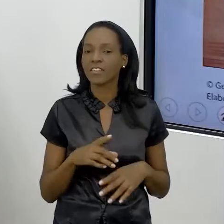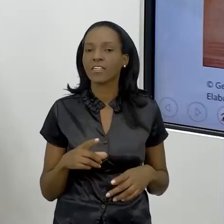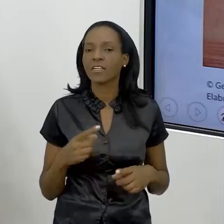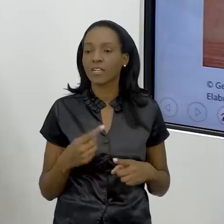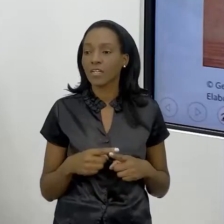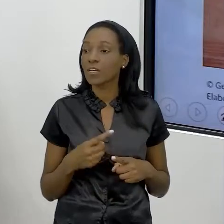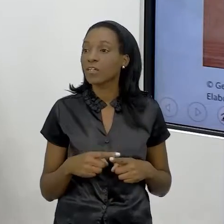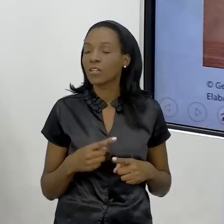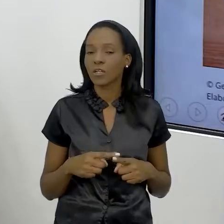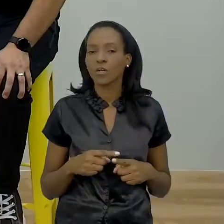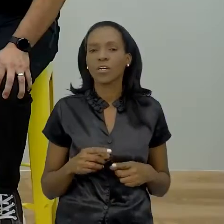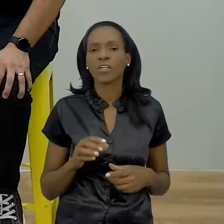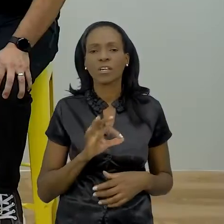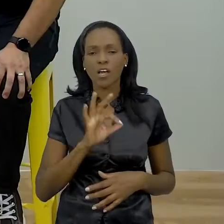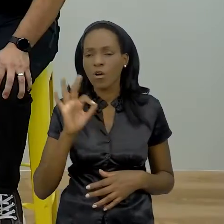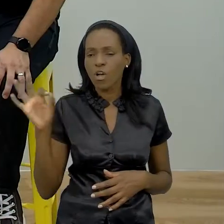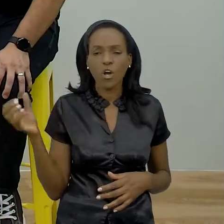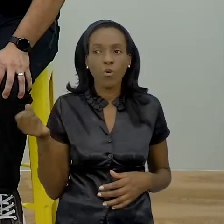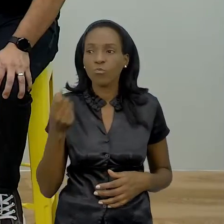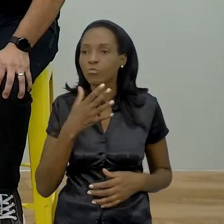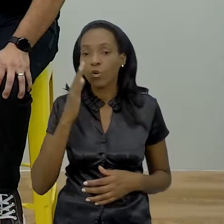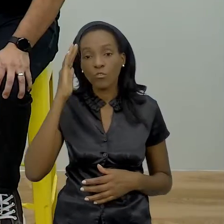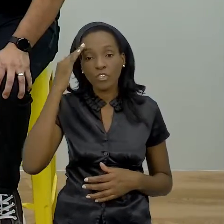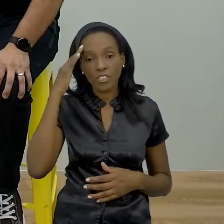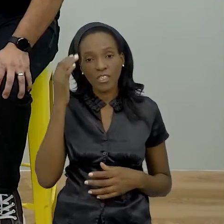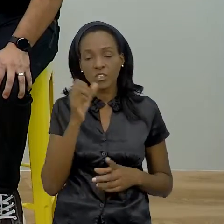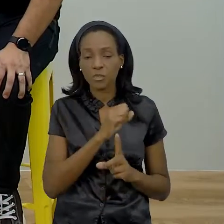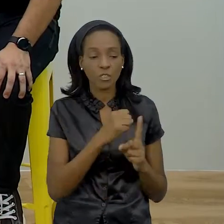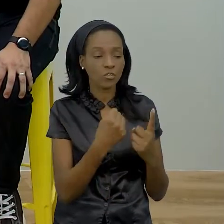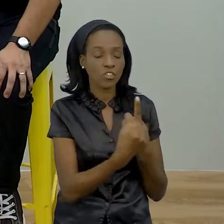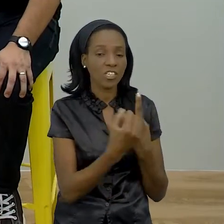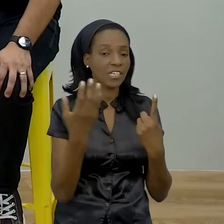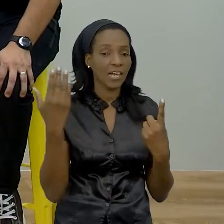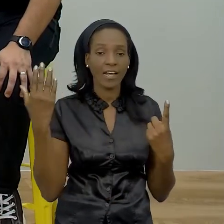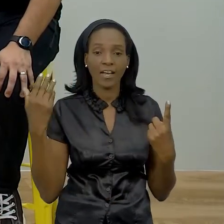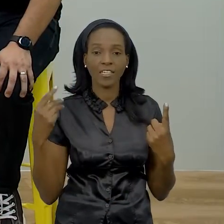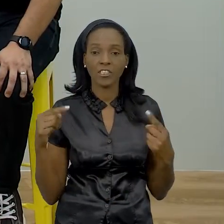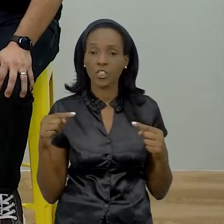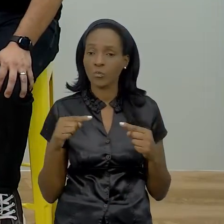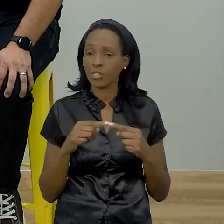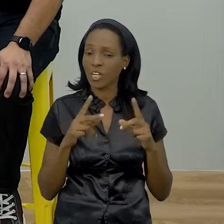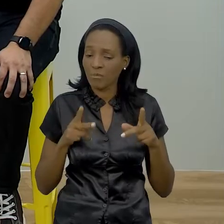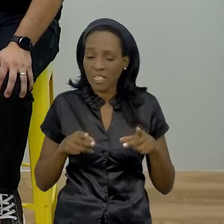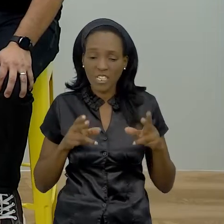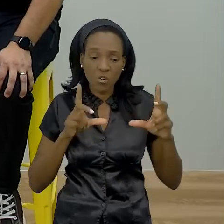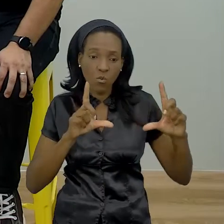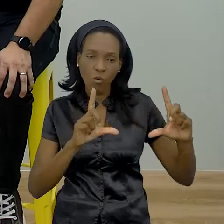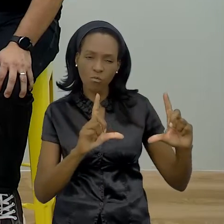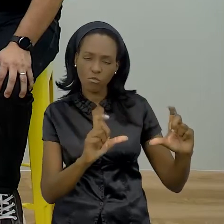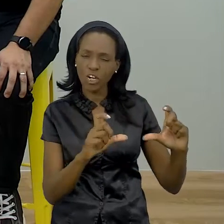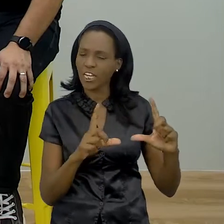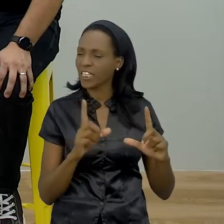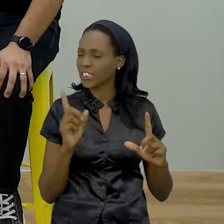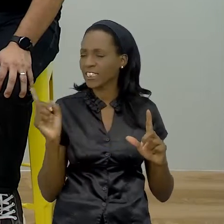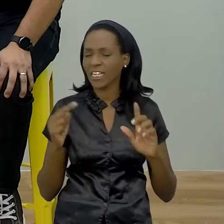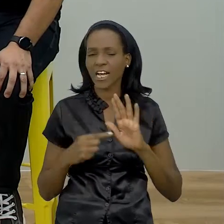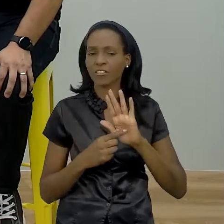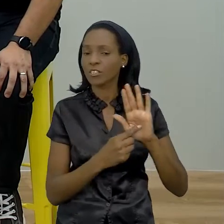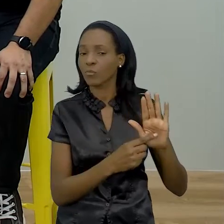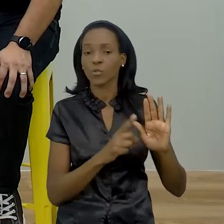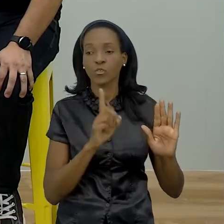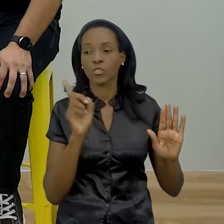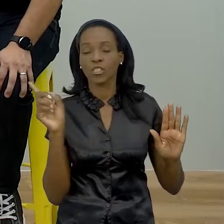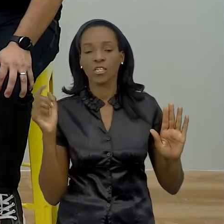ótima maneira de você entender a sociedade daquela época. Certo. Porque é um retrato do que tá sendo visto. E, por exemplo, eu lembro que